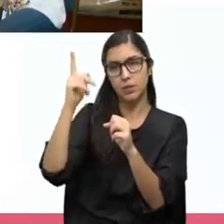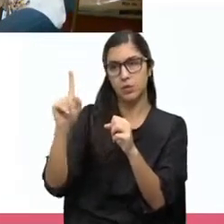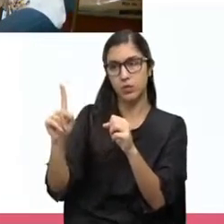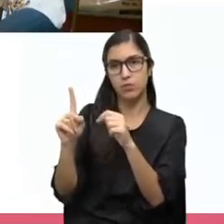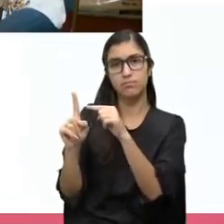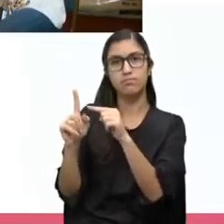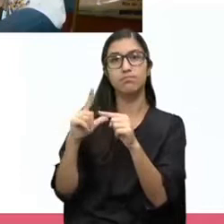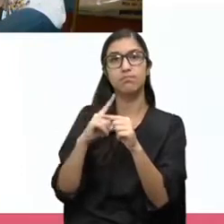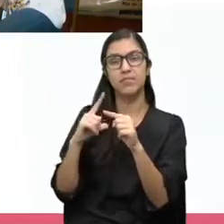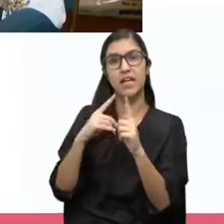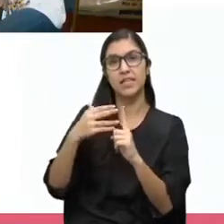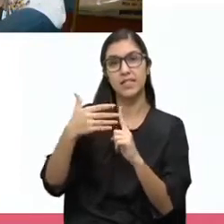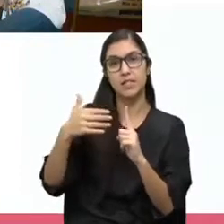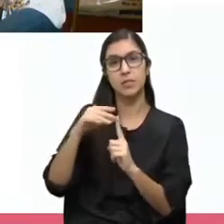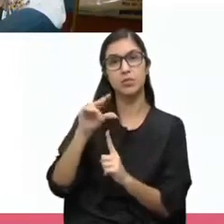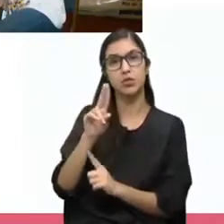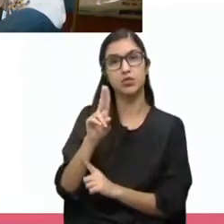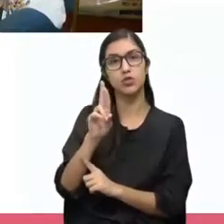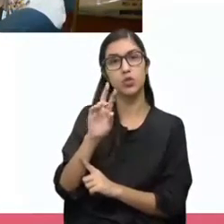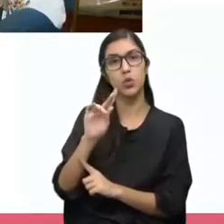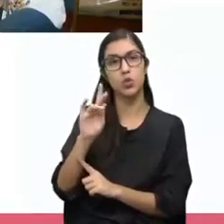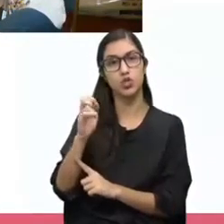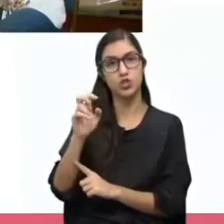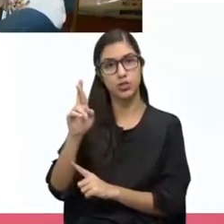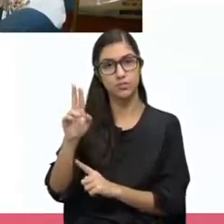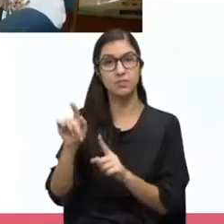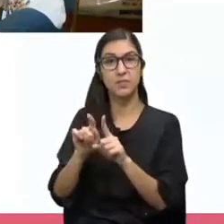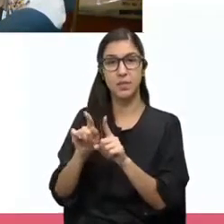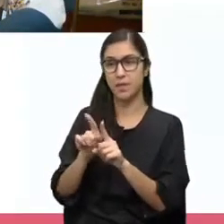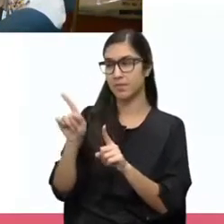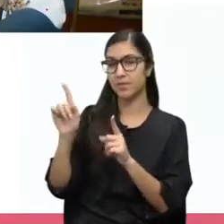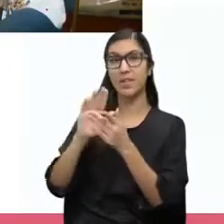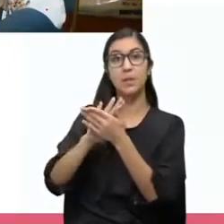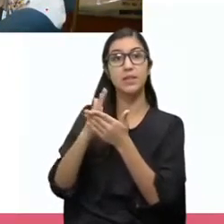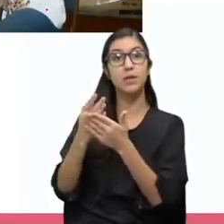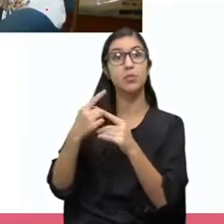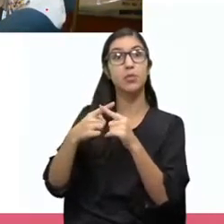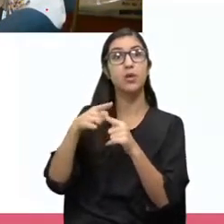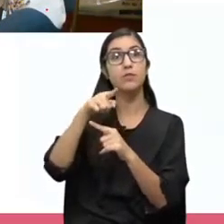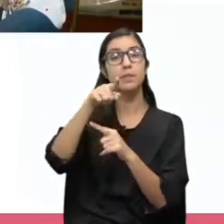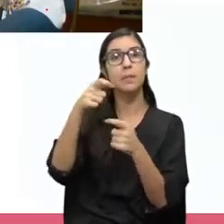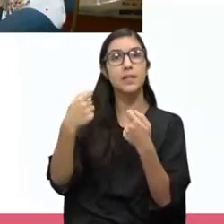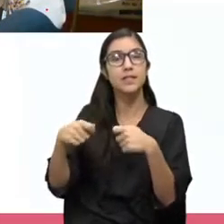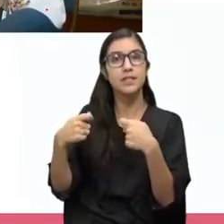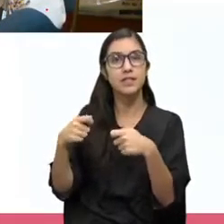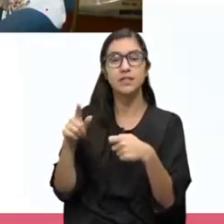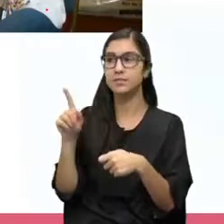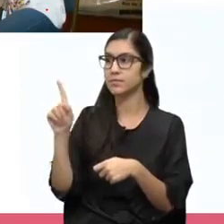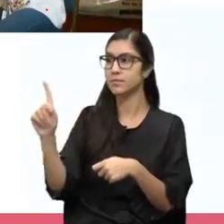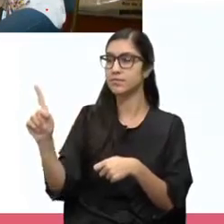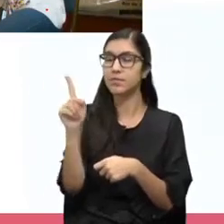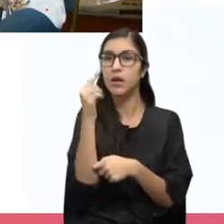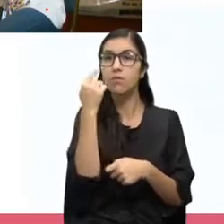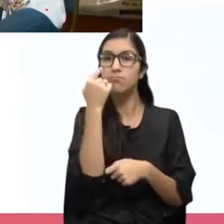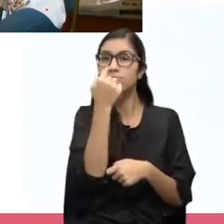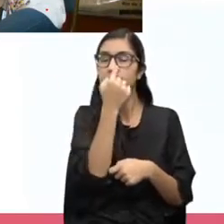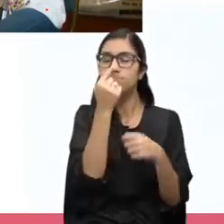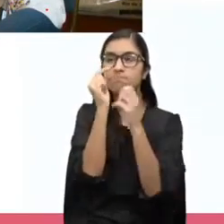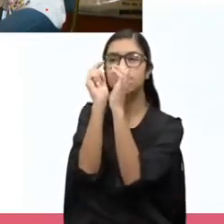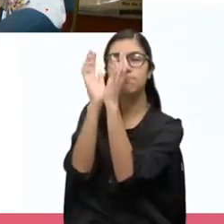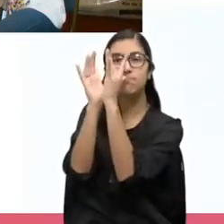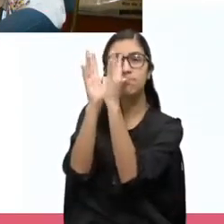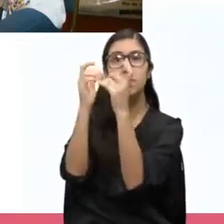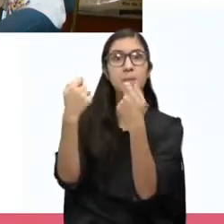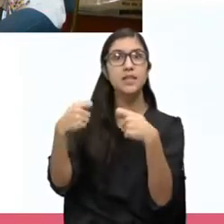por síndrome de Usher, tá? Então, aqui também na interpretação, porque você tem que entrar no campo de visão dessa